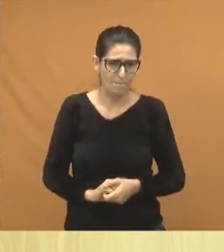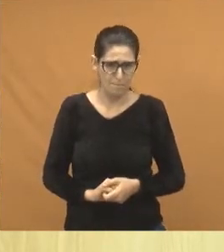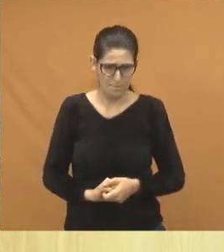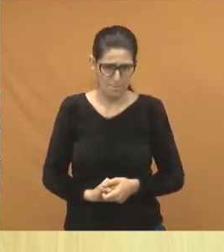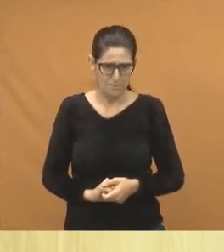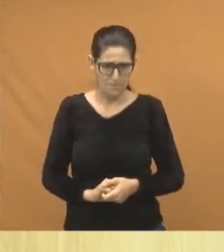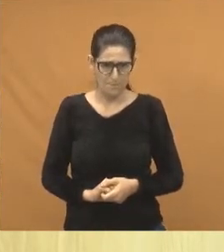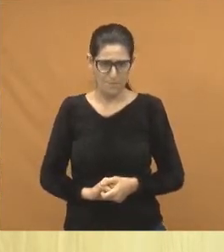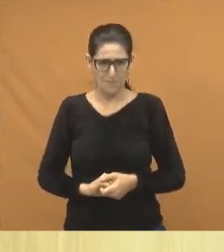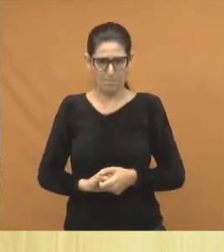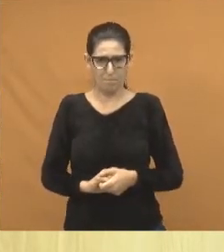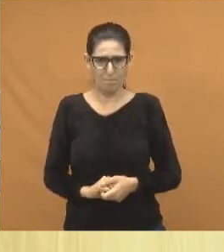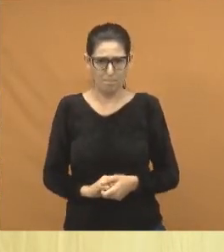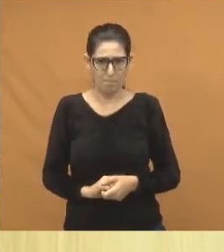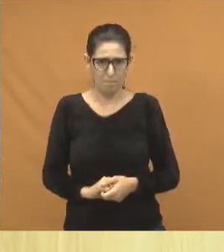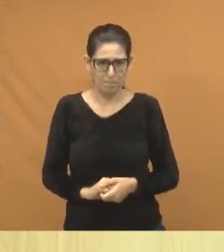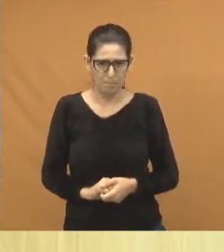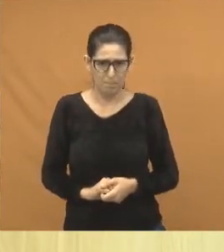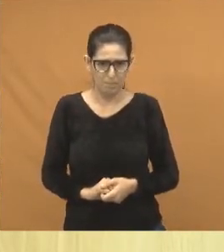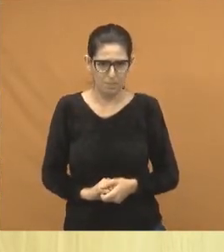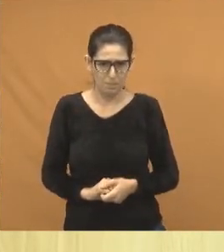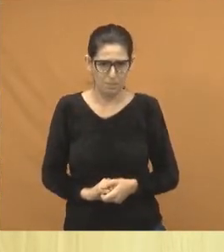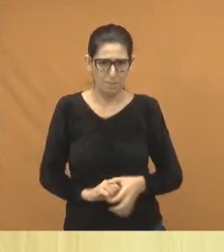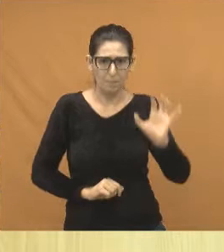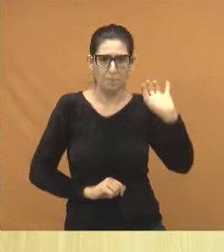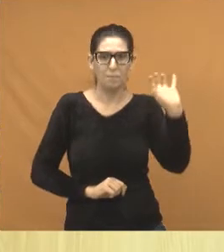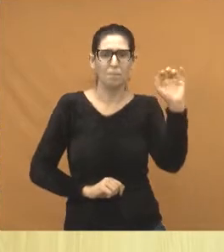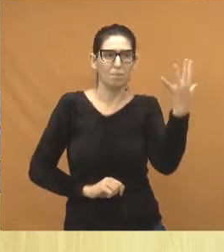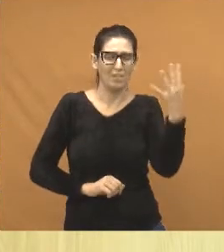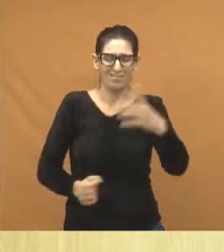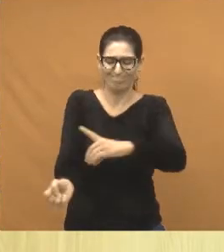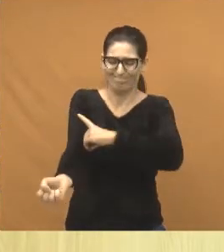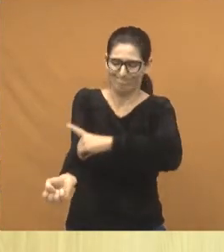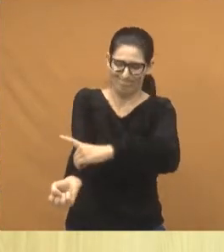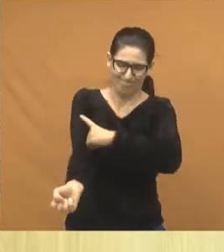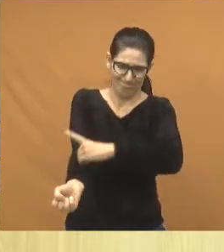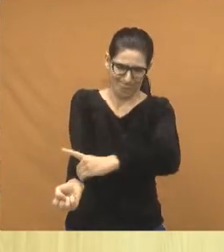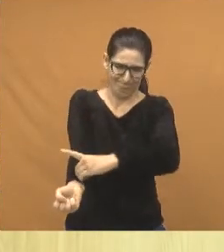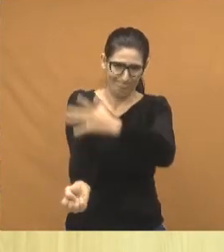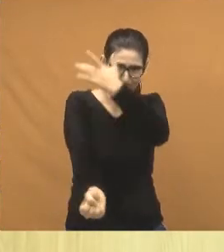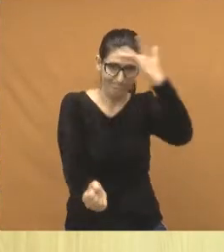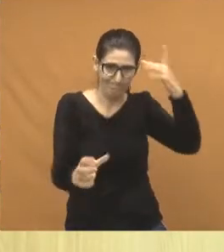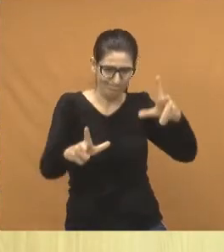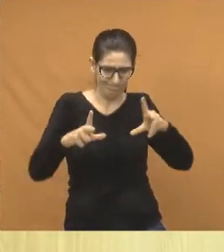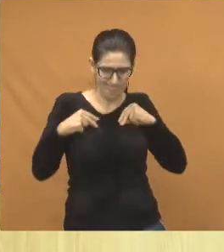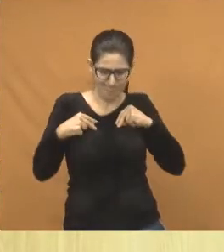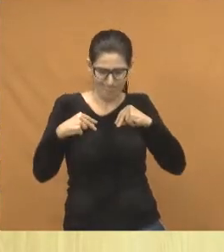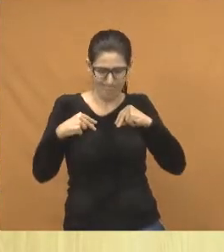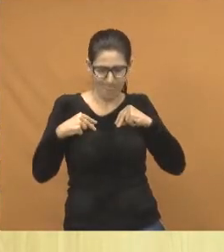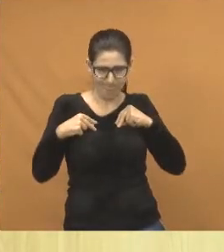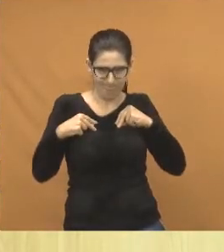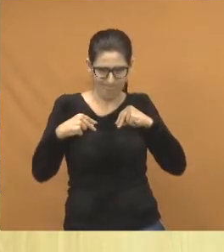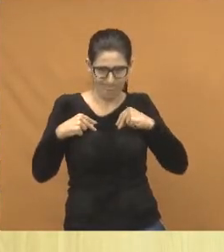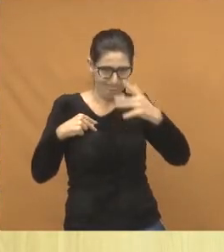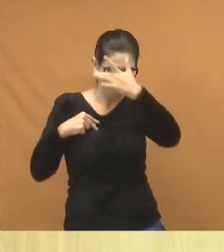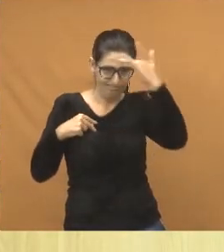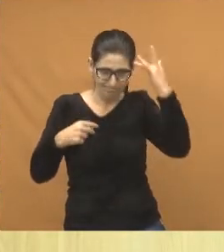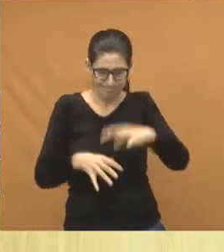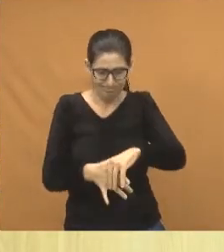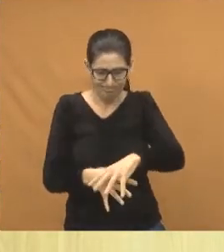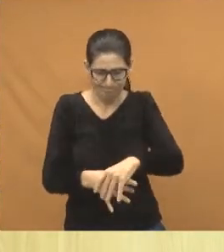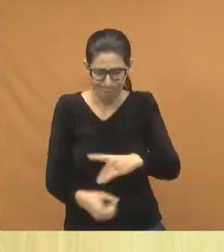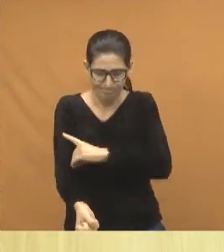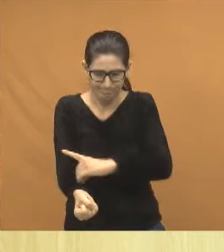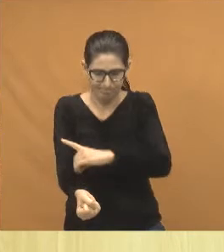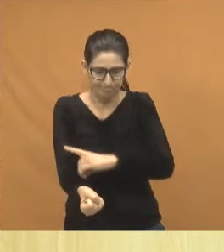a demanda dessa situação aí, que é a questão da diabetes. Eu tenho um caso na nossa